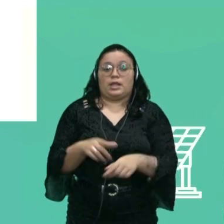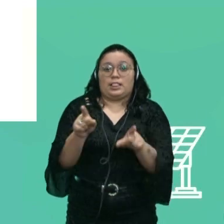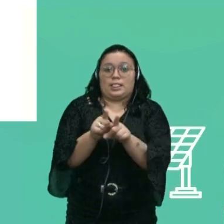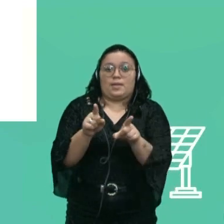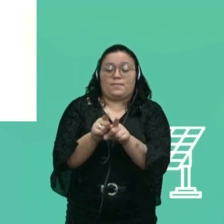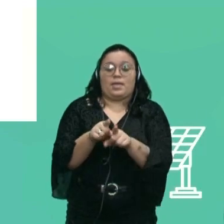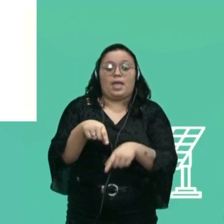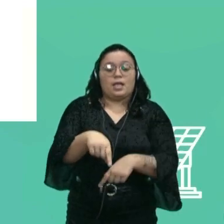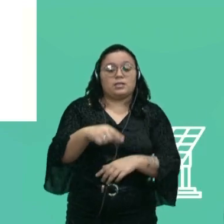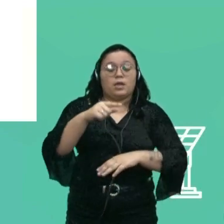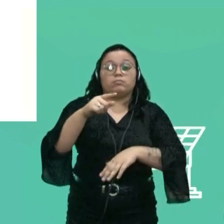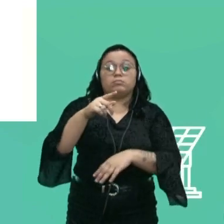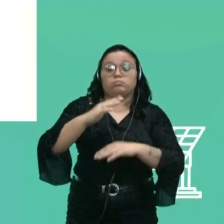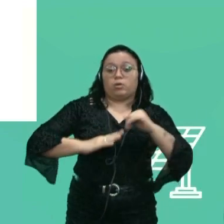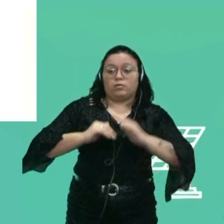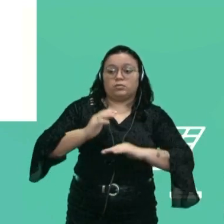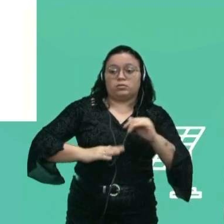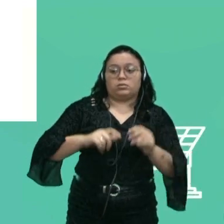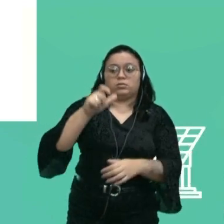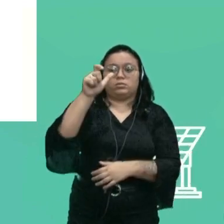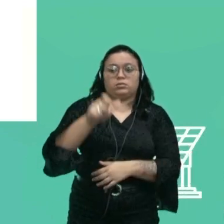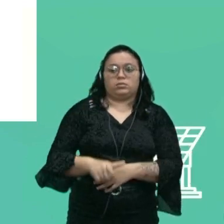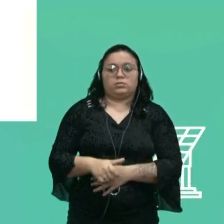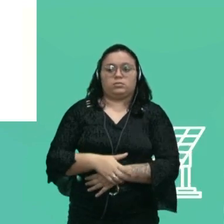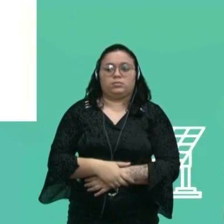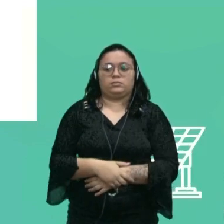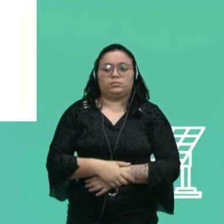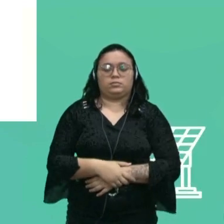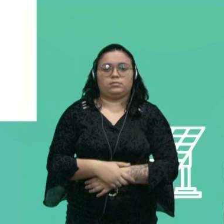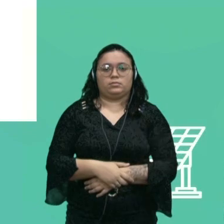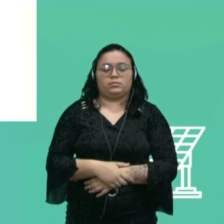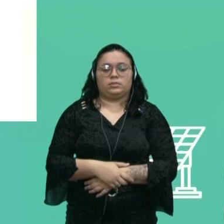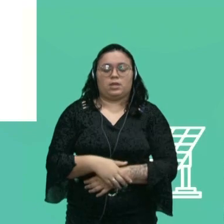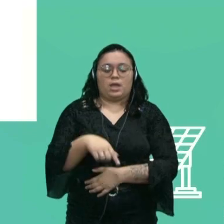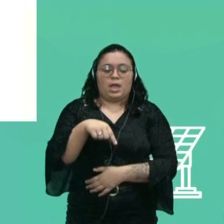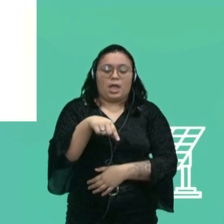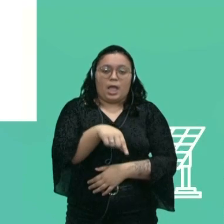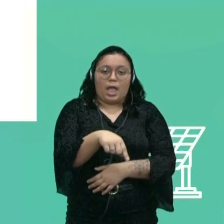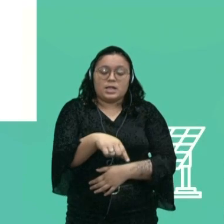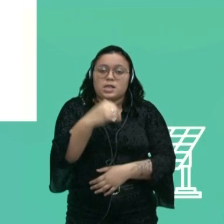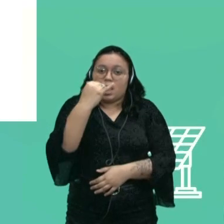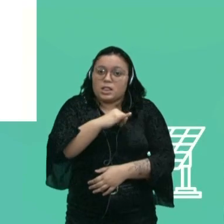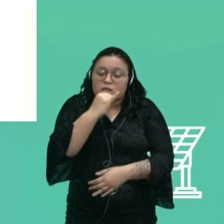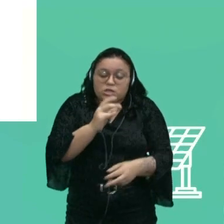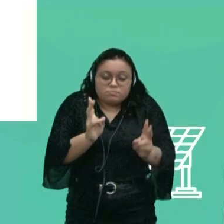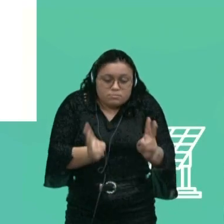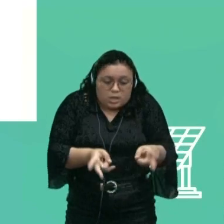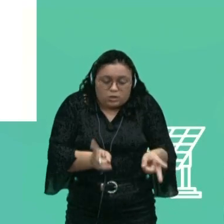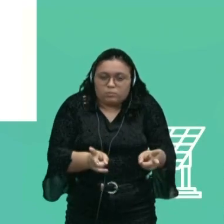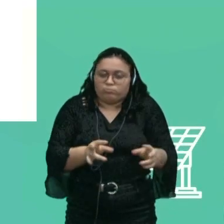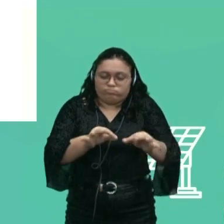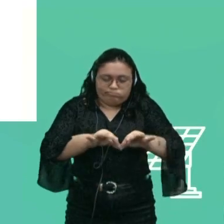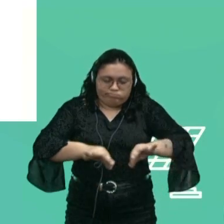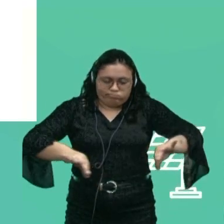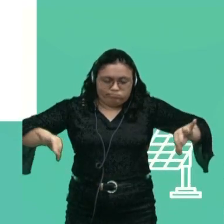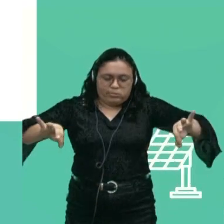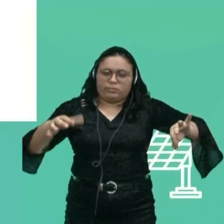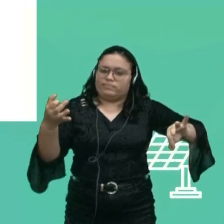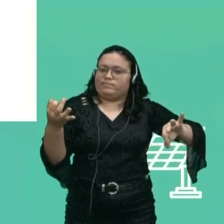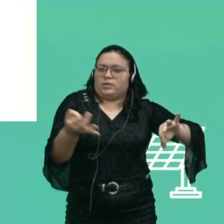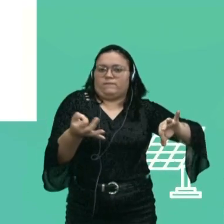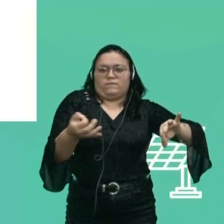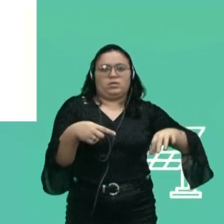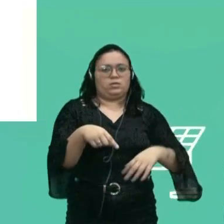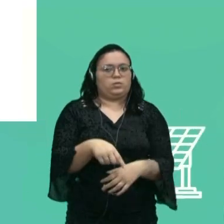produção também de hidrogênio verde. Então é um sistema que tem uma sinergia perfeita. O time para a execução